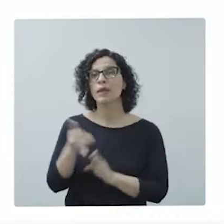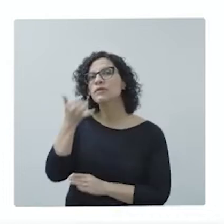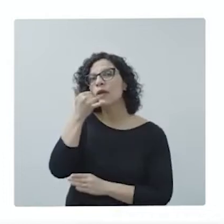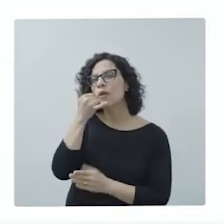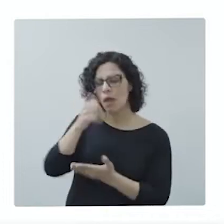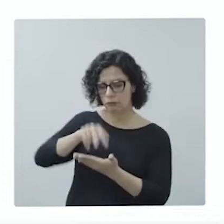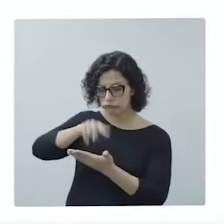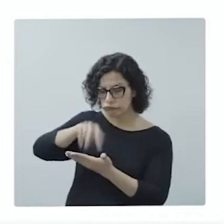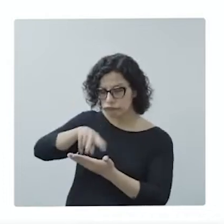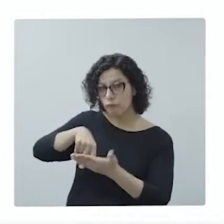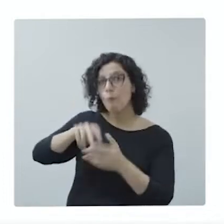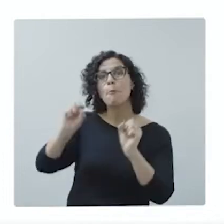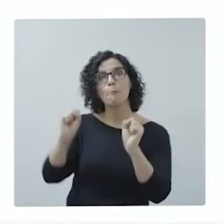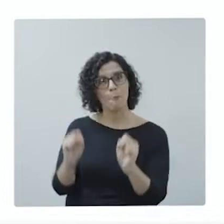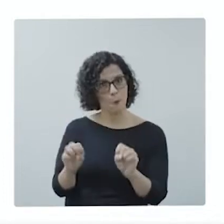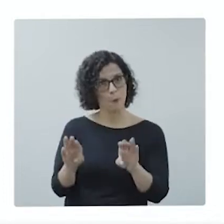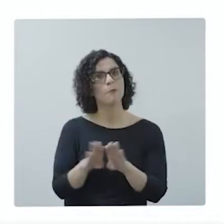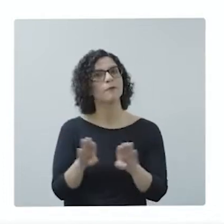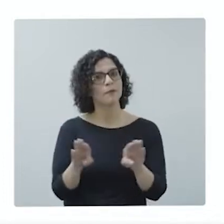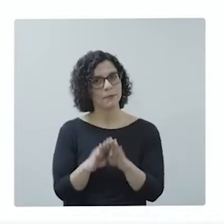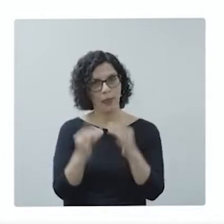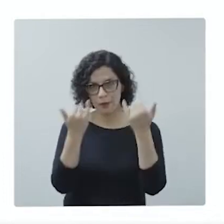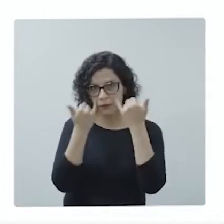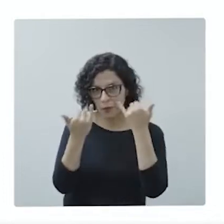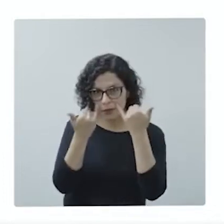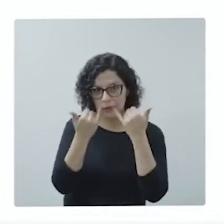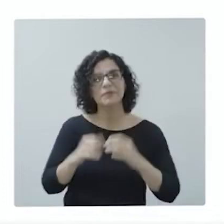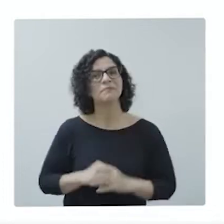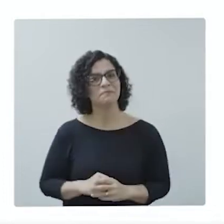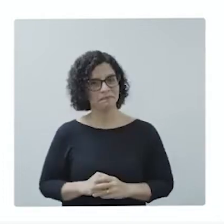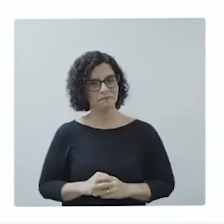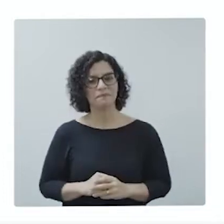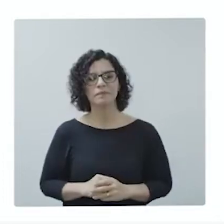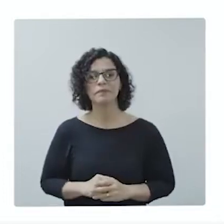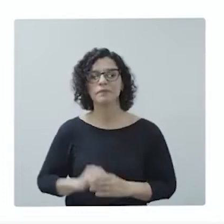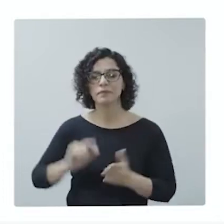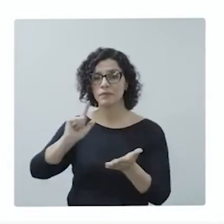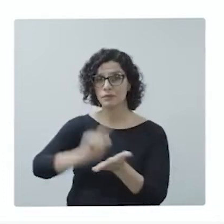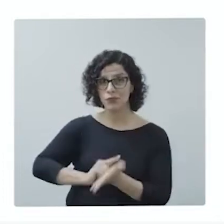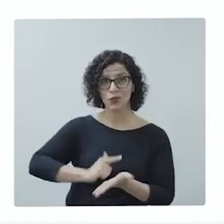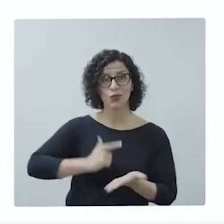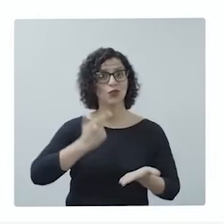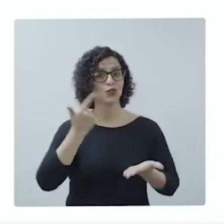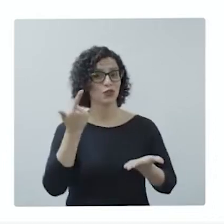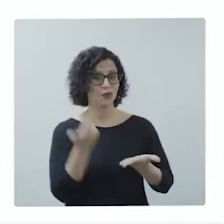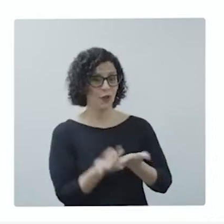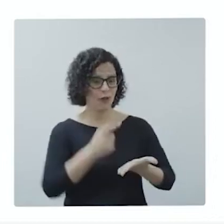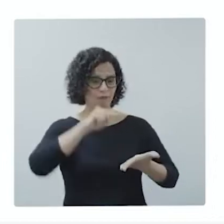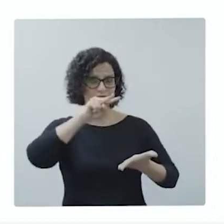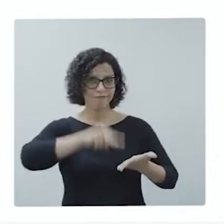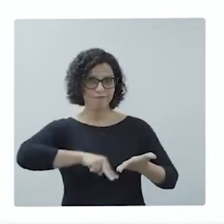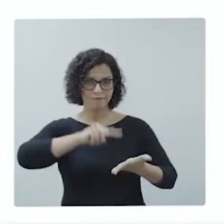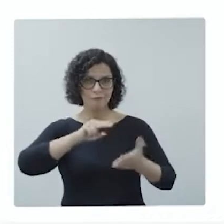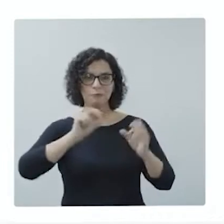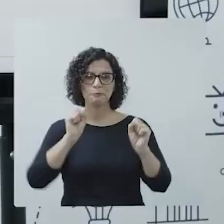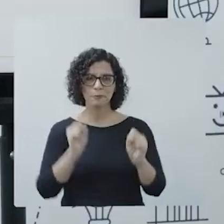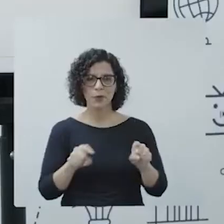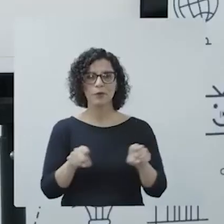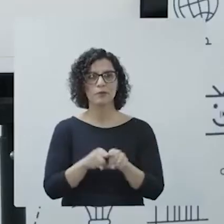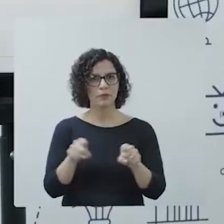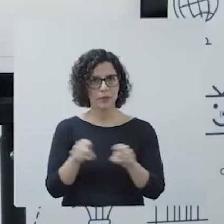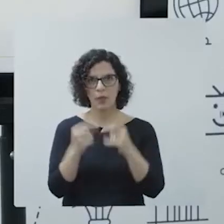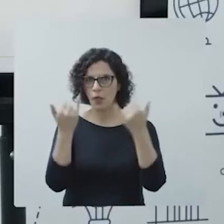no celular também podemos receber notícias, né? Podemos ler um jornal que